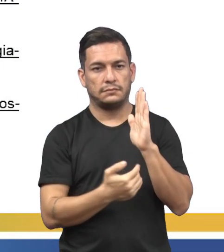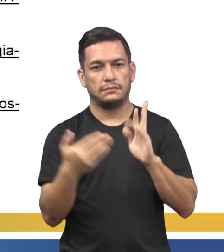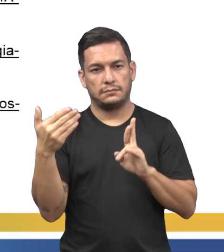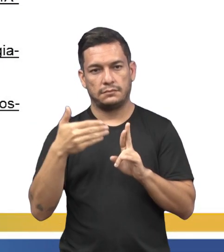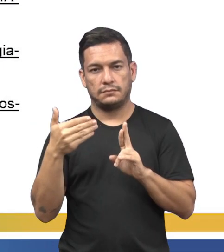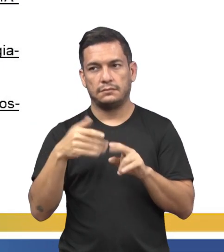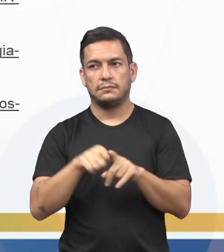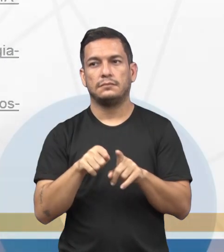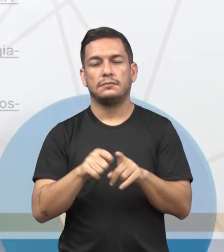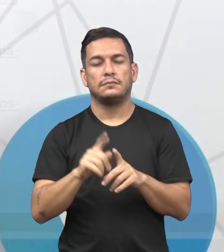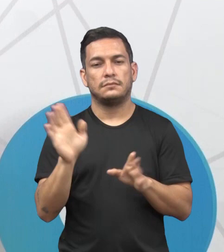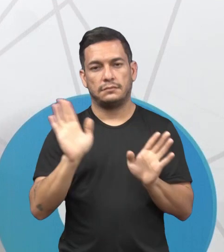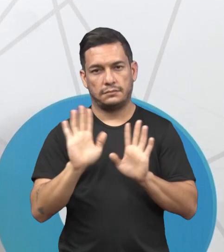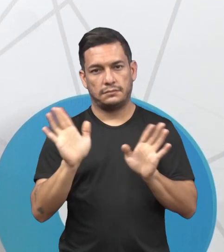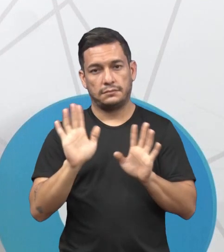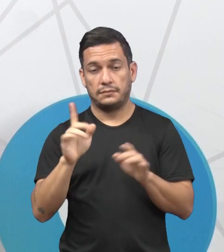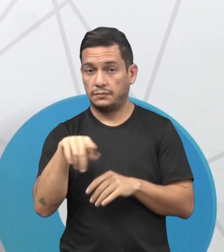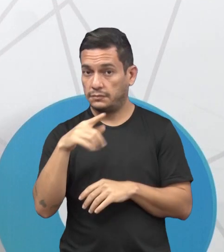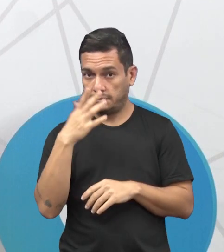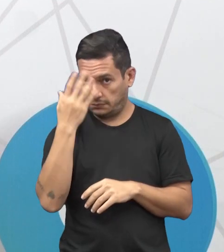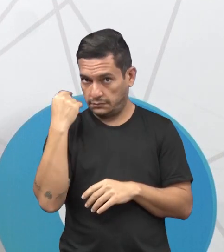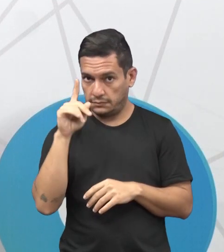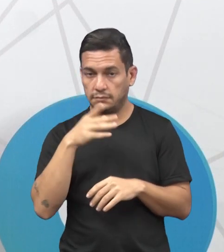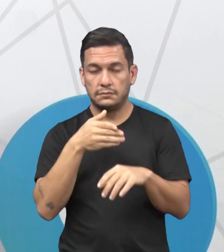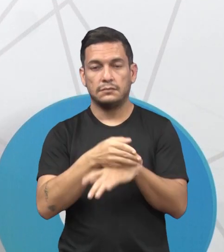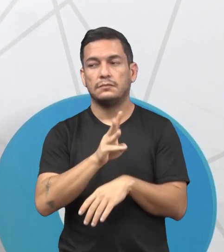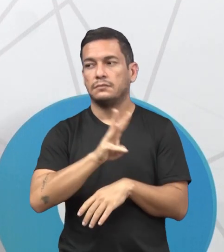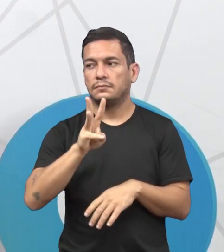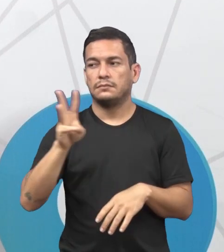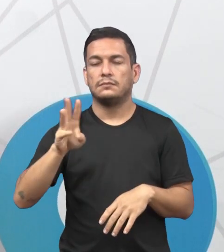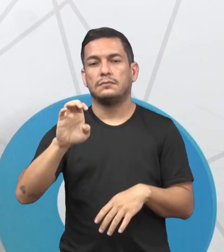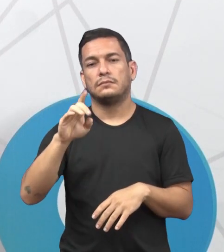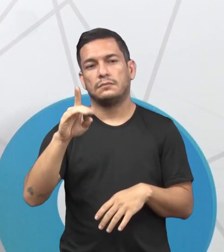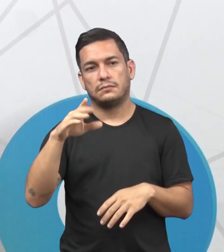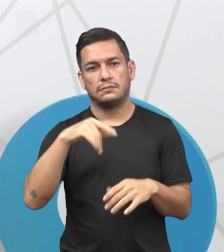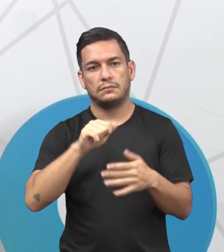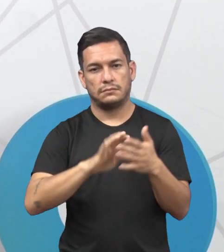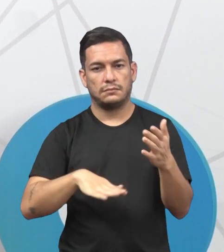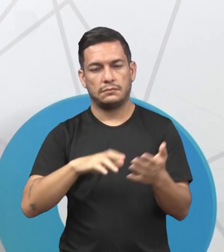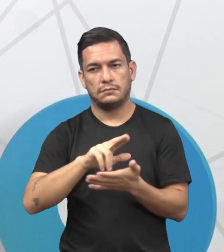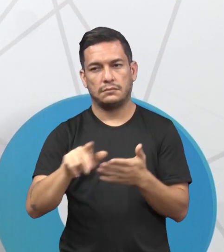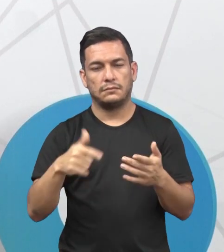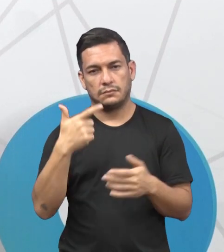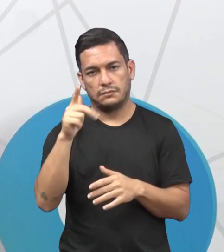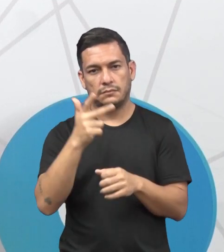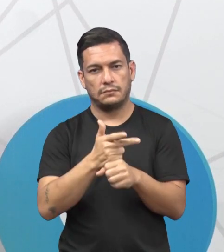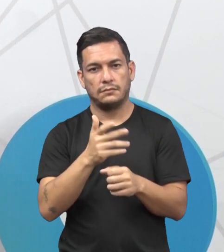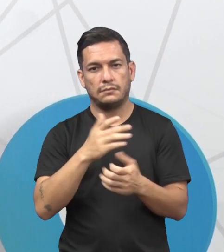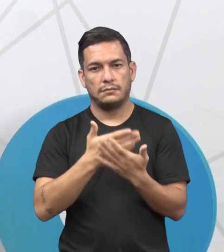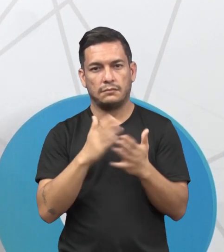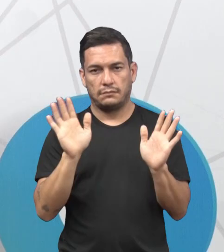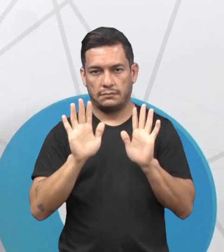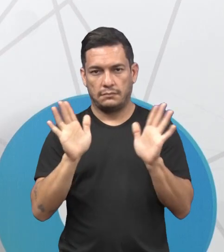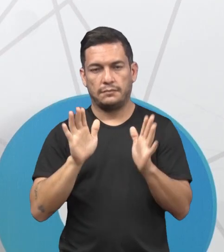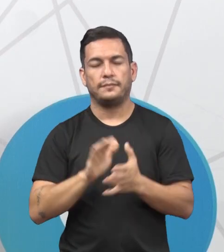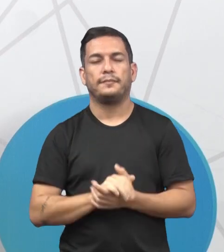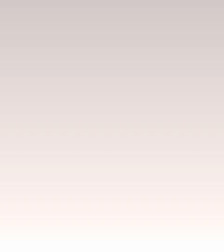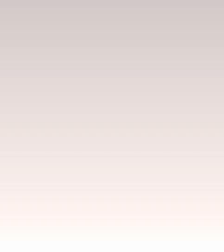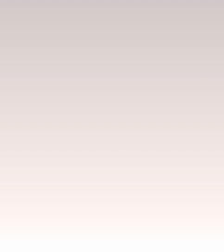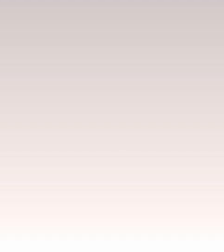referências e nos vemos breve. Não esqueçam de olhar o portal Eduque para mais exercícios e para outras videoaulas. Até mais, pessoal!